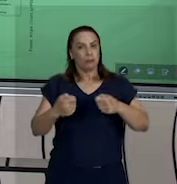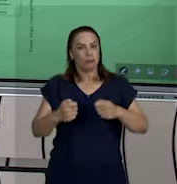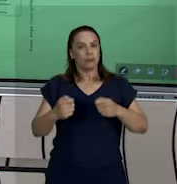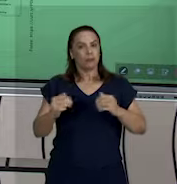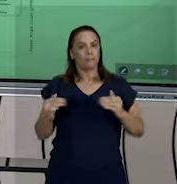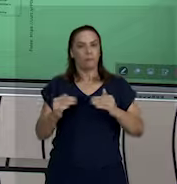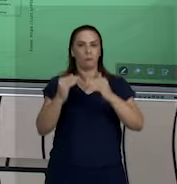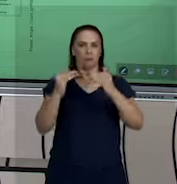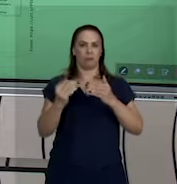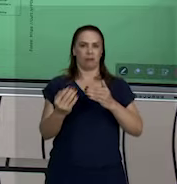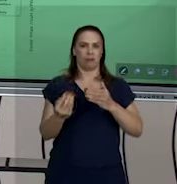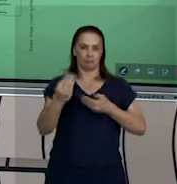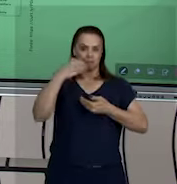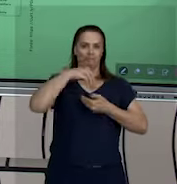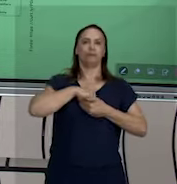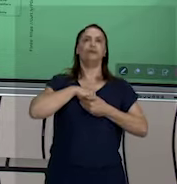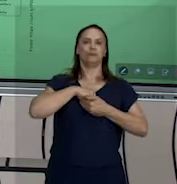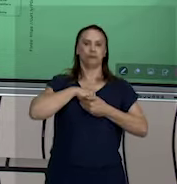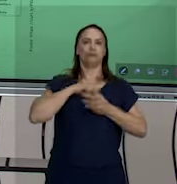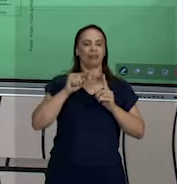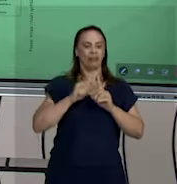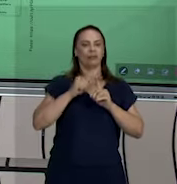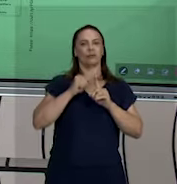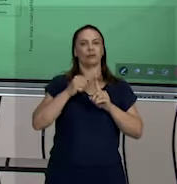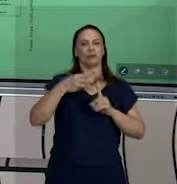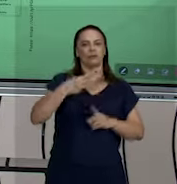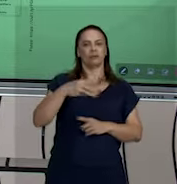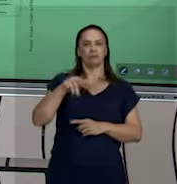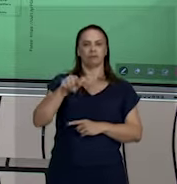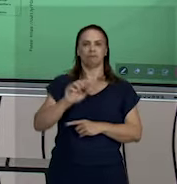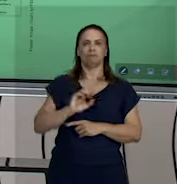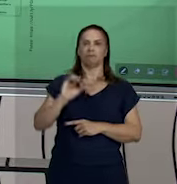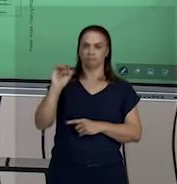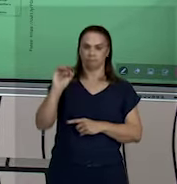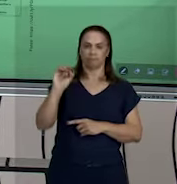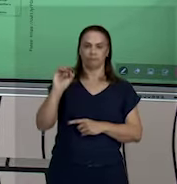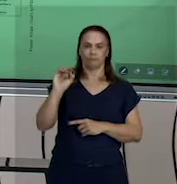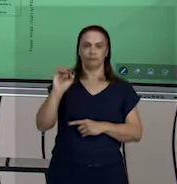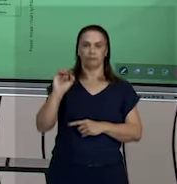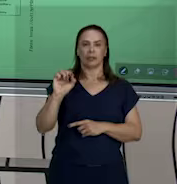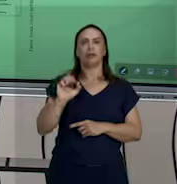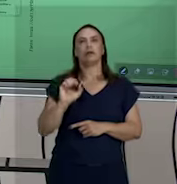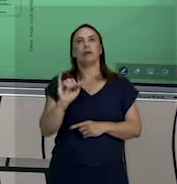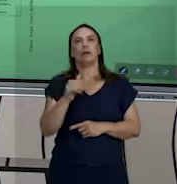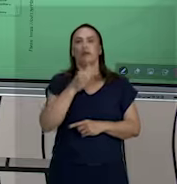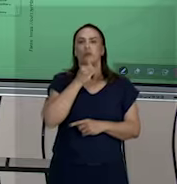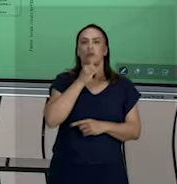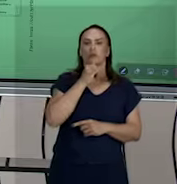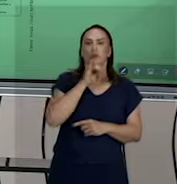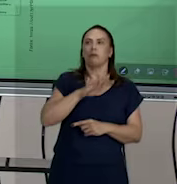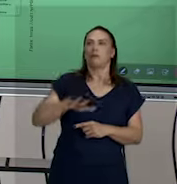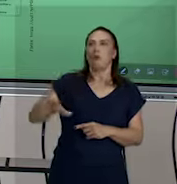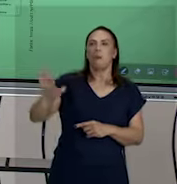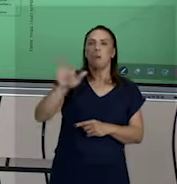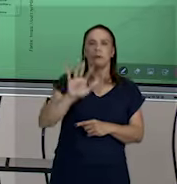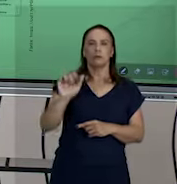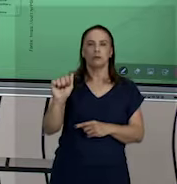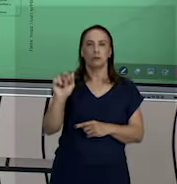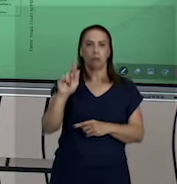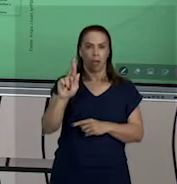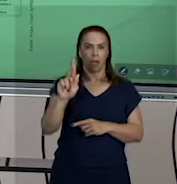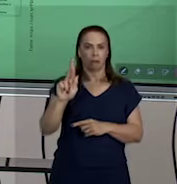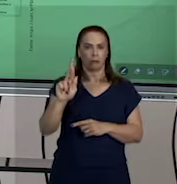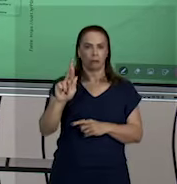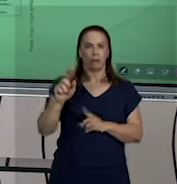temperatura ideal, e é a de 37 graus. Quando o ar entra, por exemplo, se o ar está ali numa temperatura de 23, 24